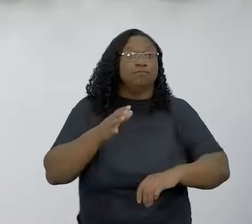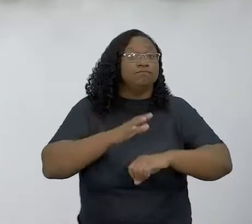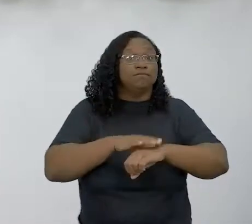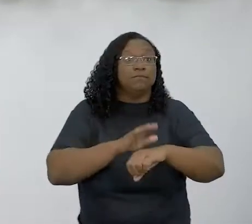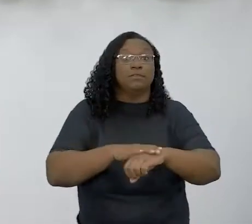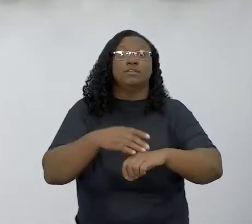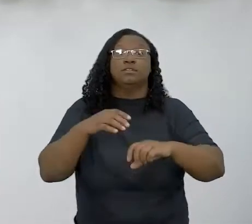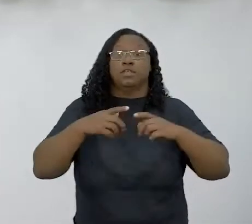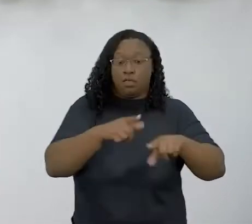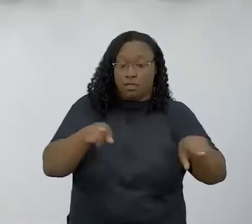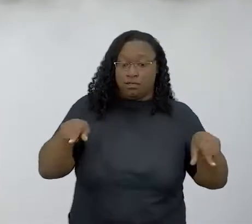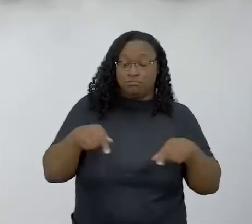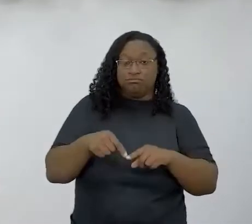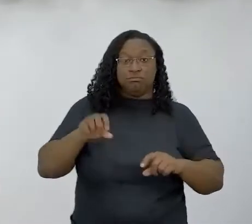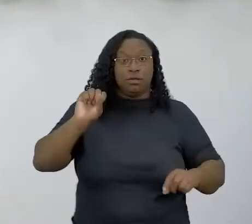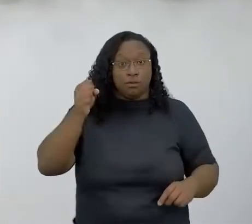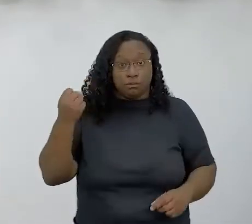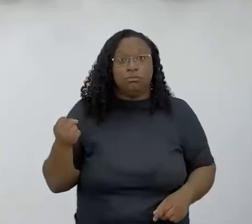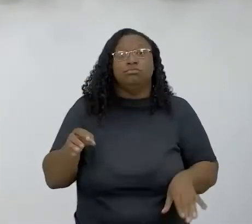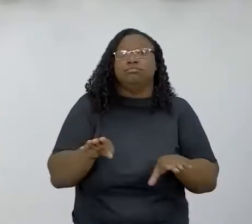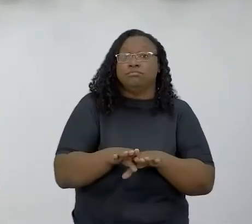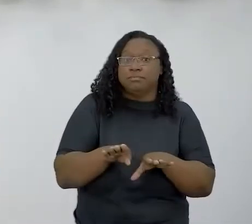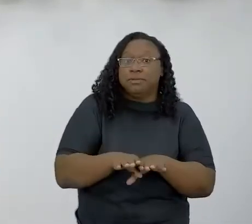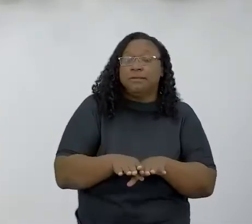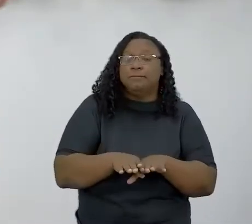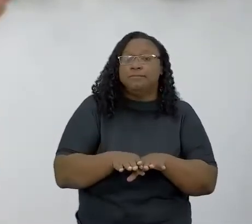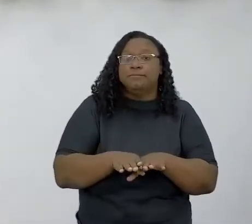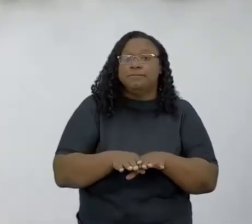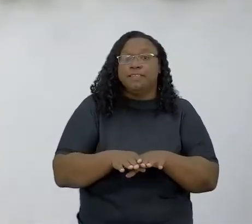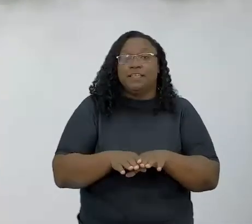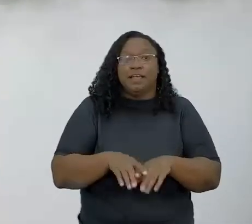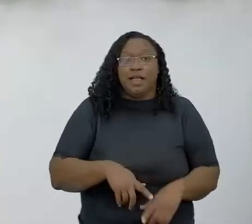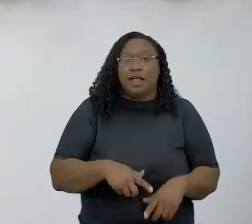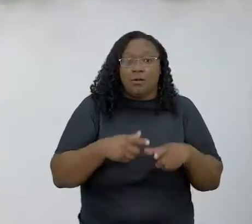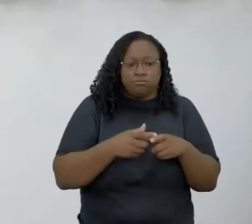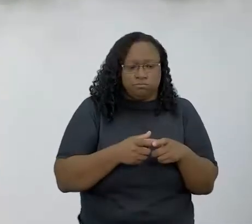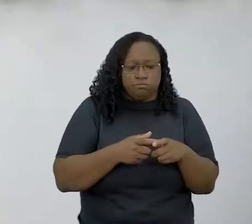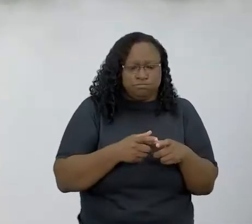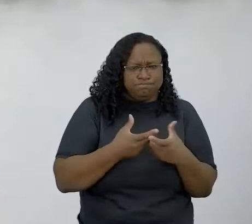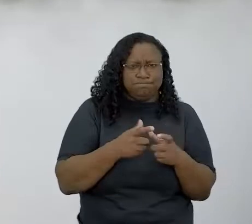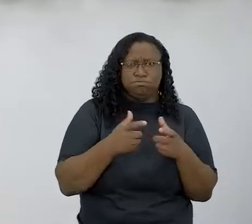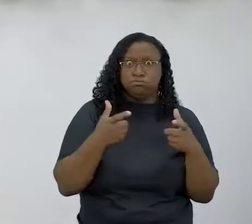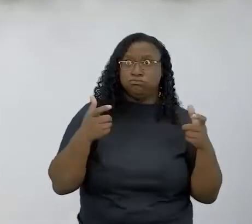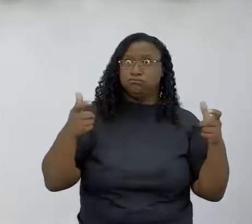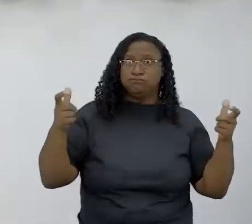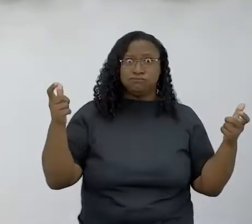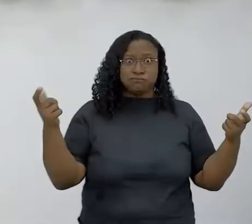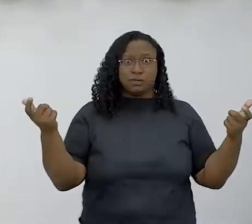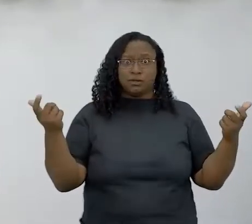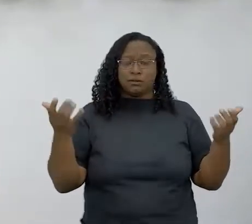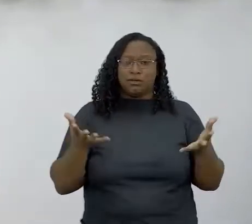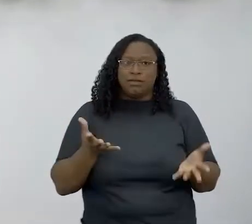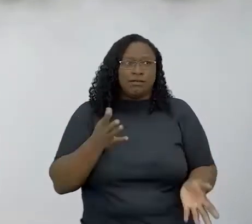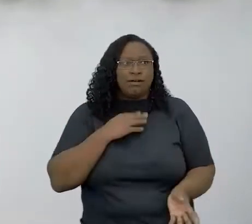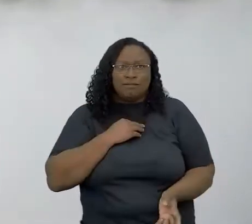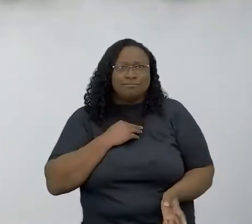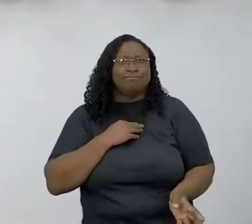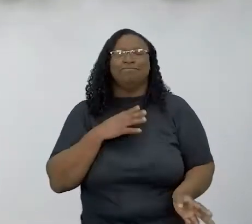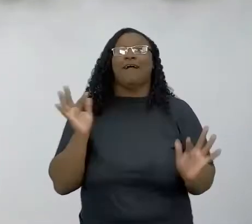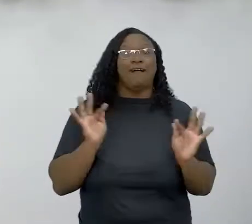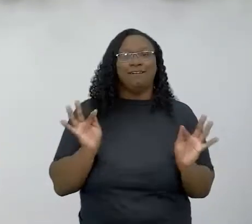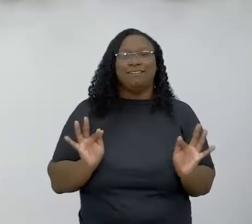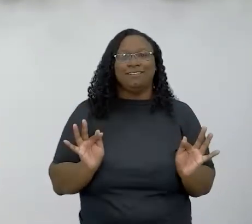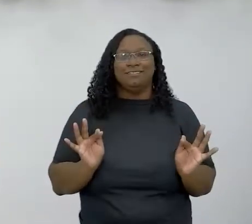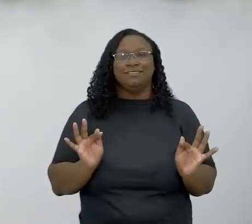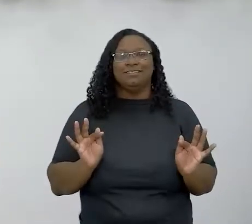nos seus países, enfim. Então, teve uma proporção muito maior do que eu esperava. Sim. E fiquei super feliz. E aí, é aquele momento que você